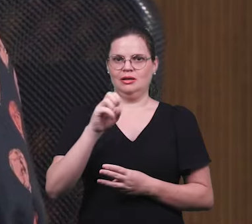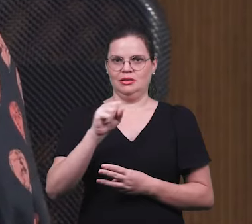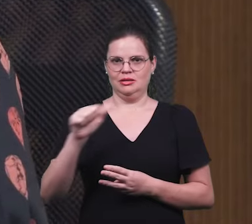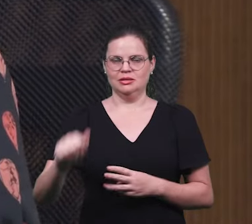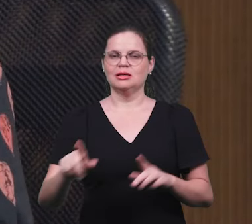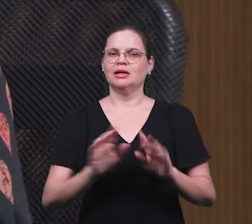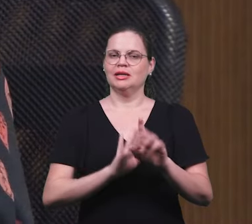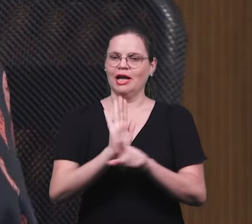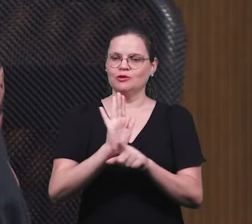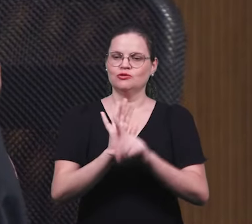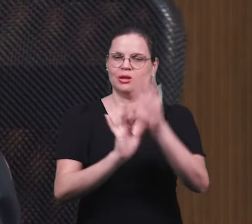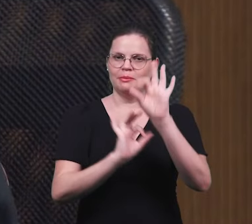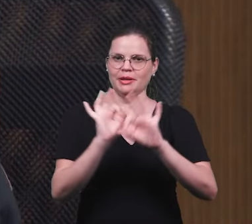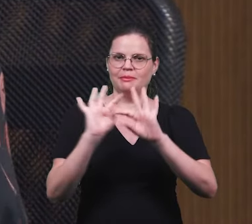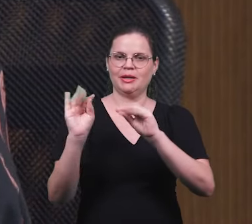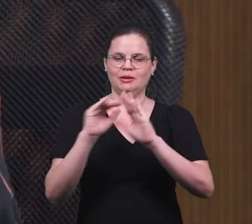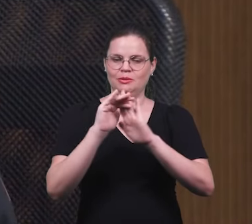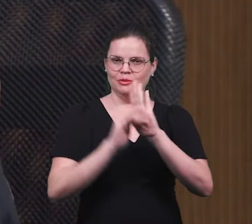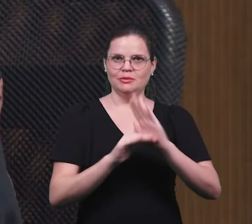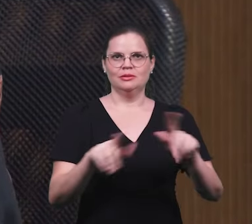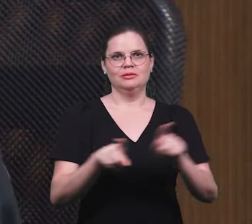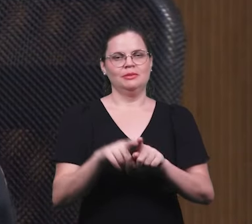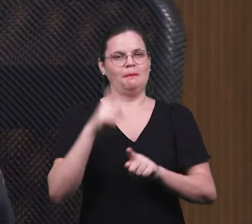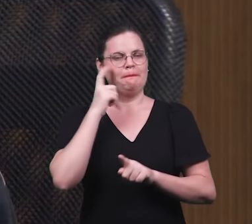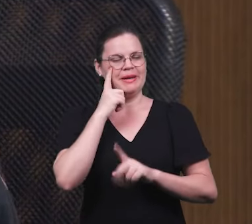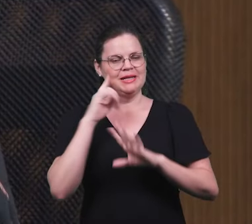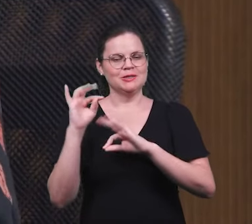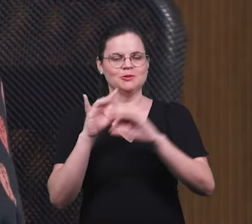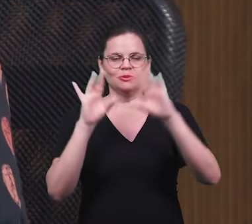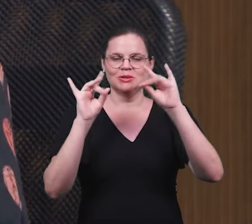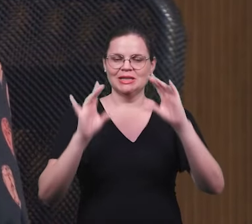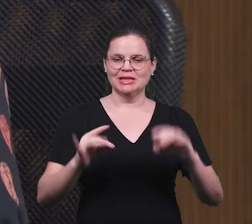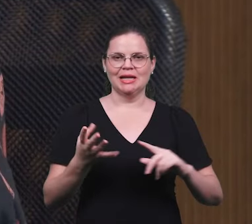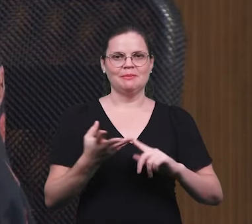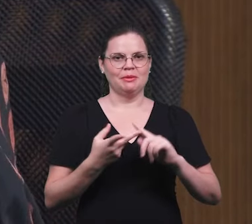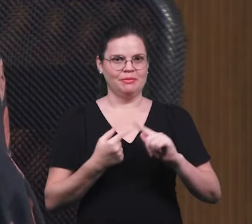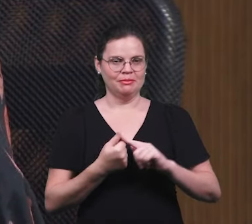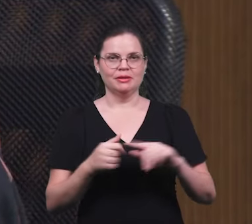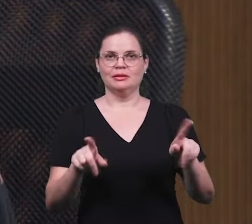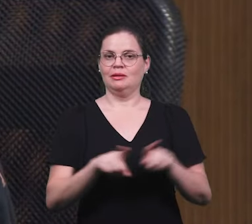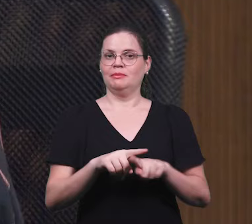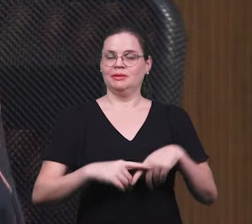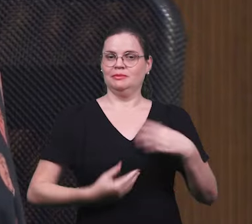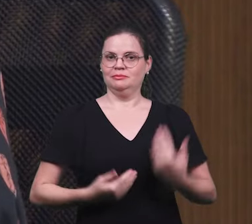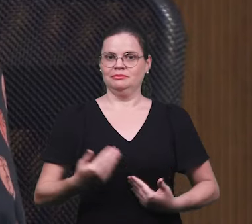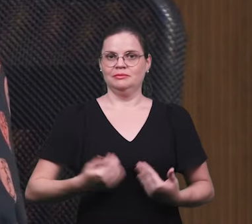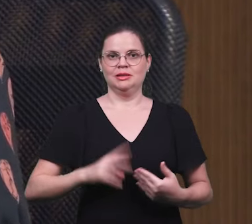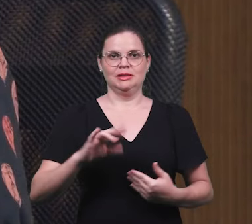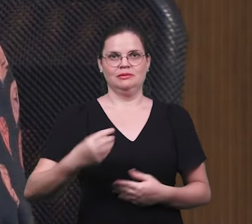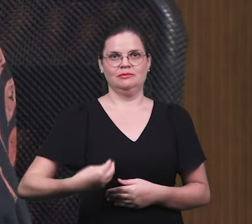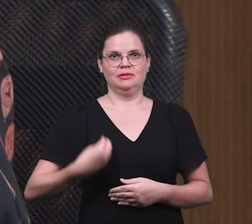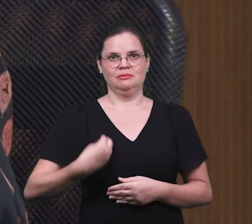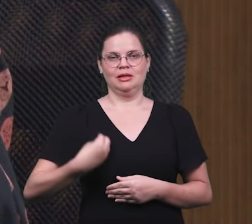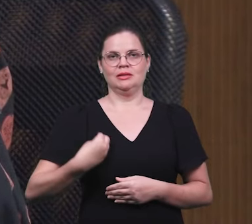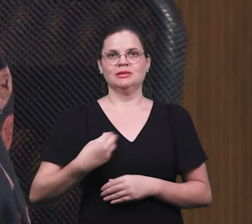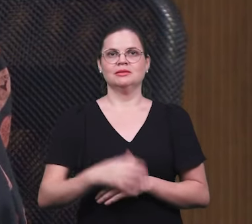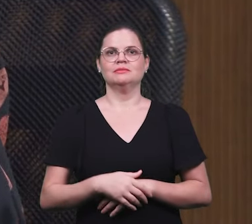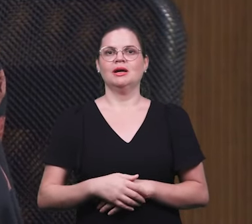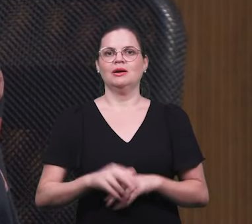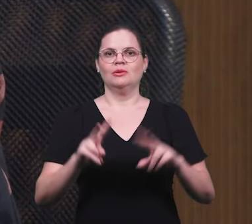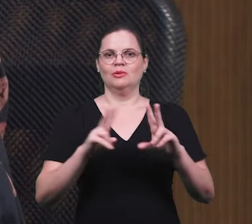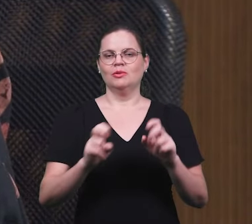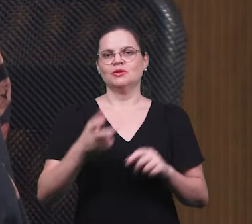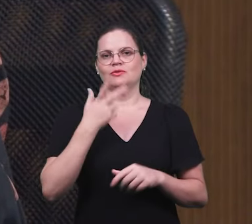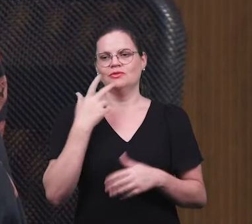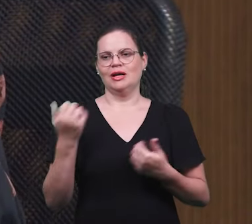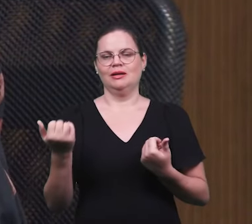esse programa com tanto carinho, pensam em todos os detalhes, nos irmãos que vão participar também com o Fala Pastor,